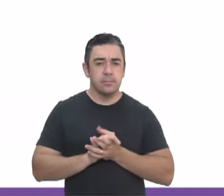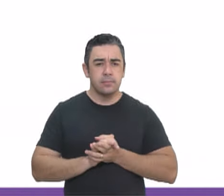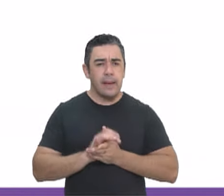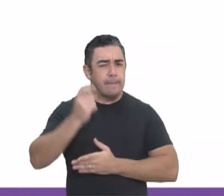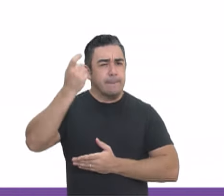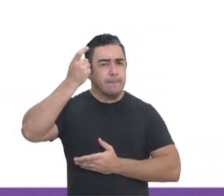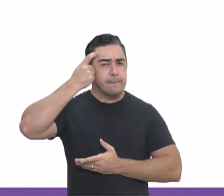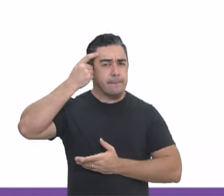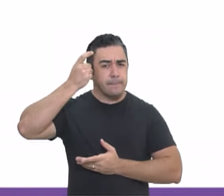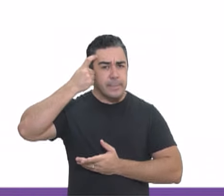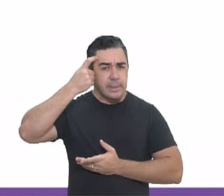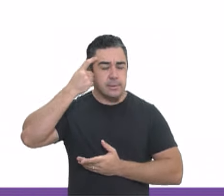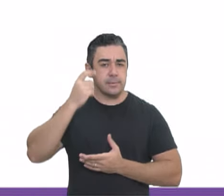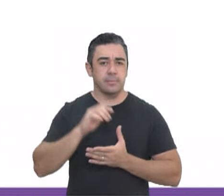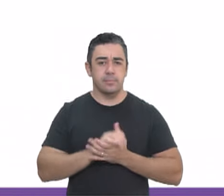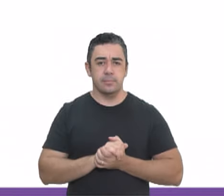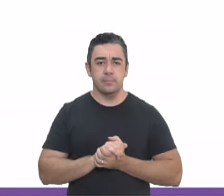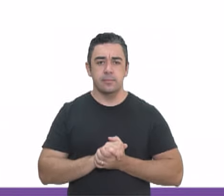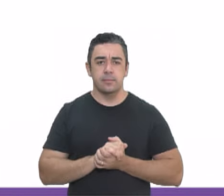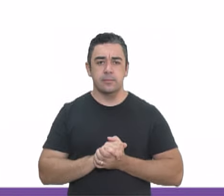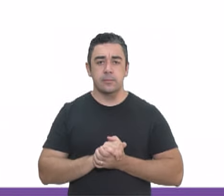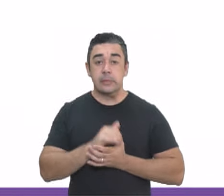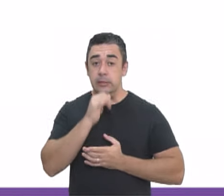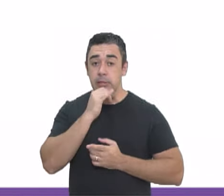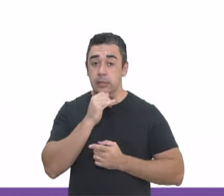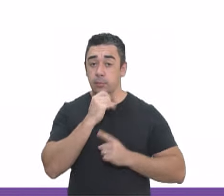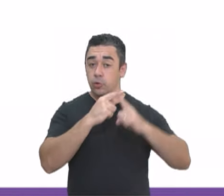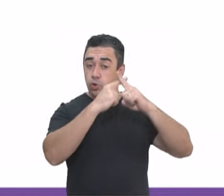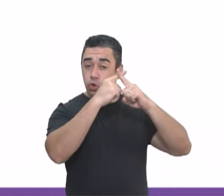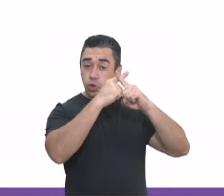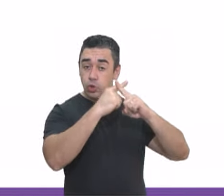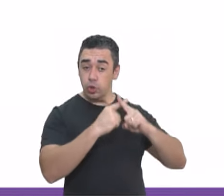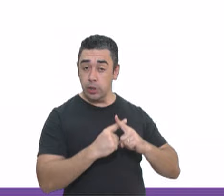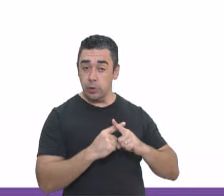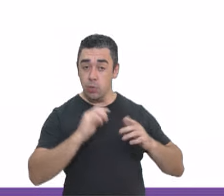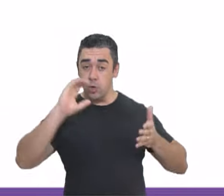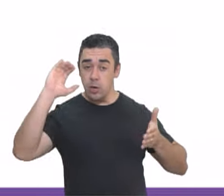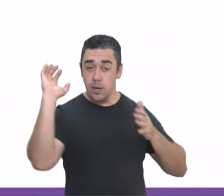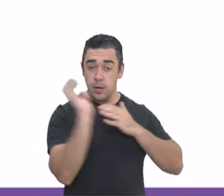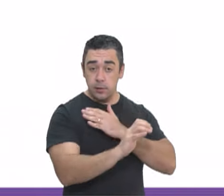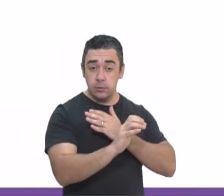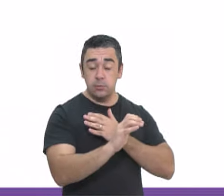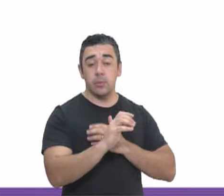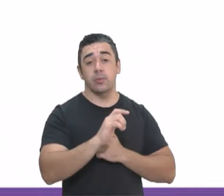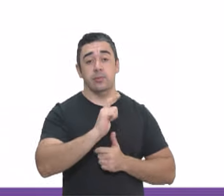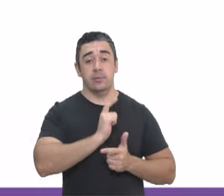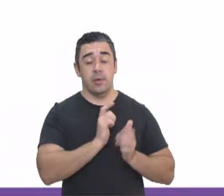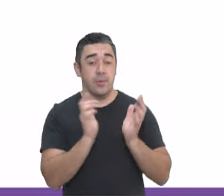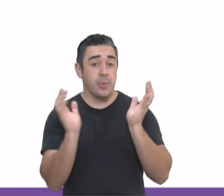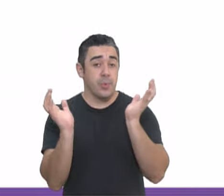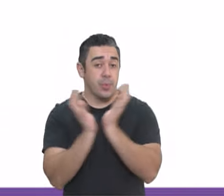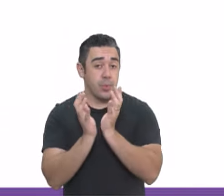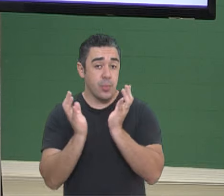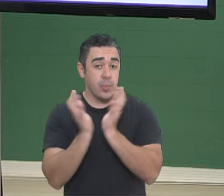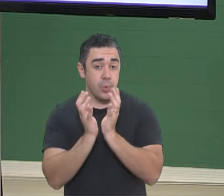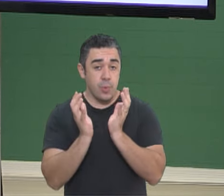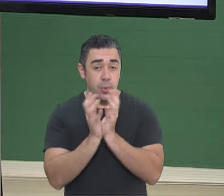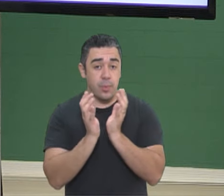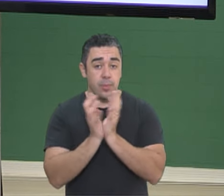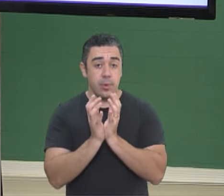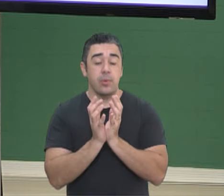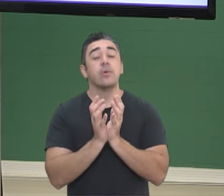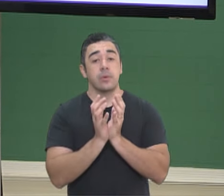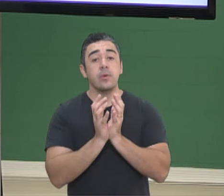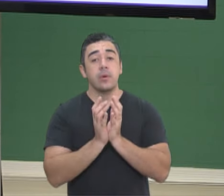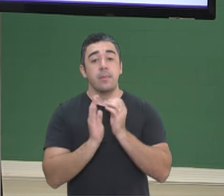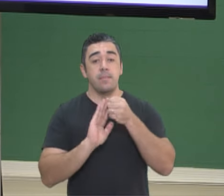pensar. Ao disputar um torneio de handebol, a equipe da escola do bairro obteve